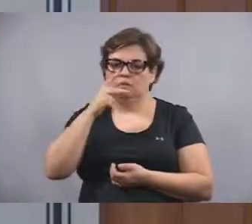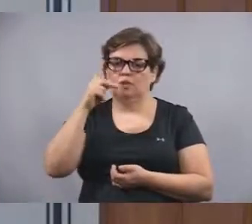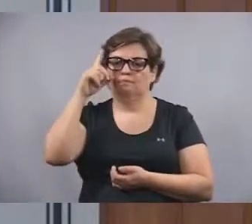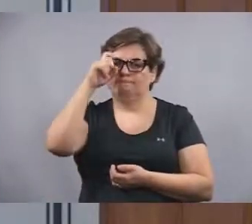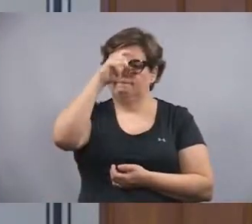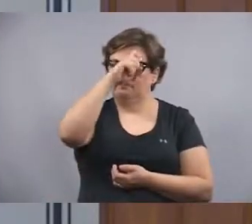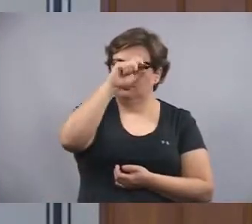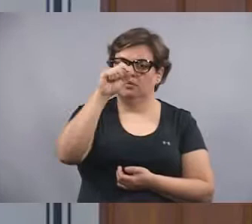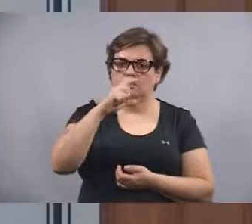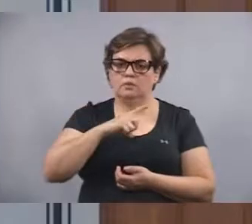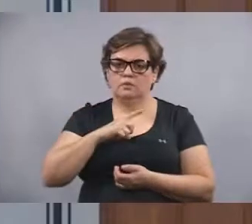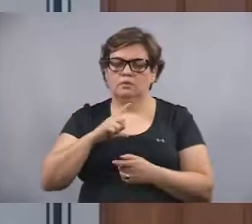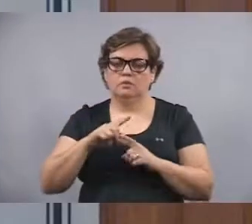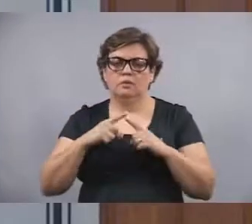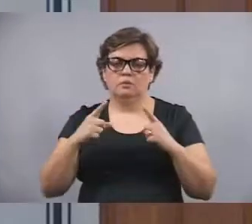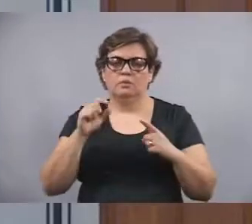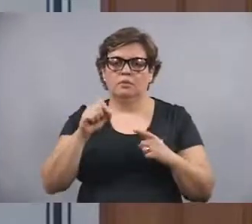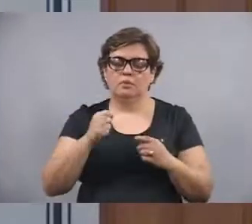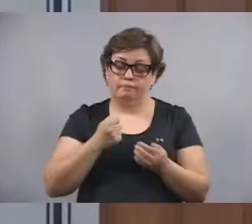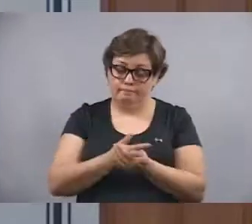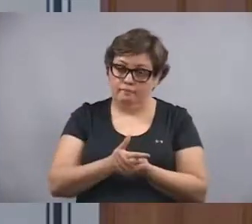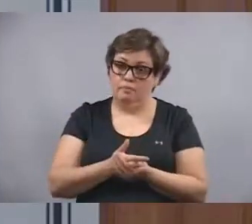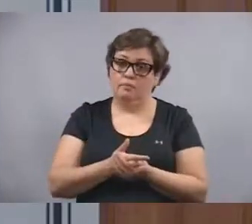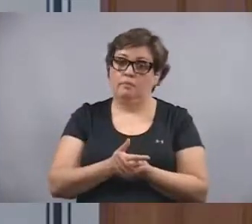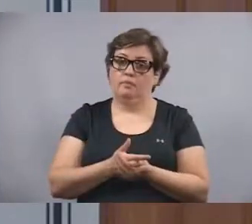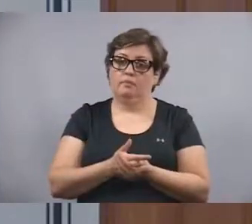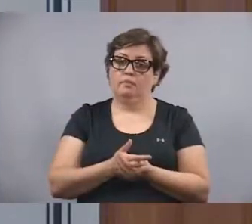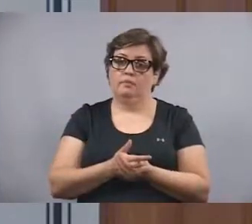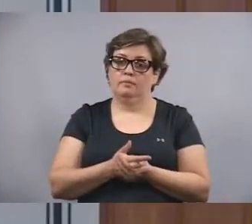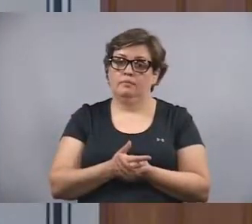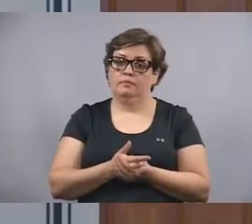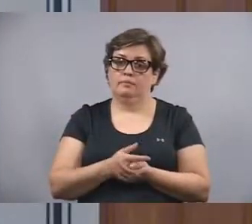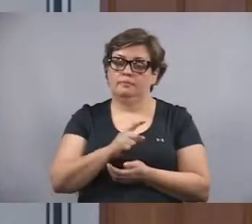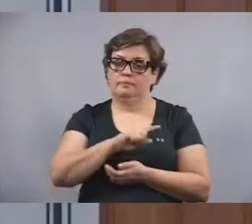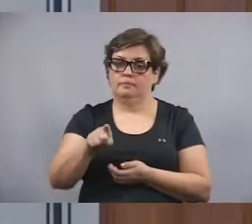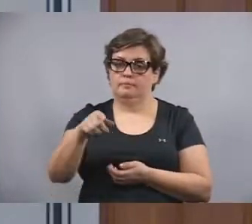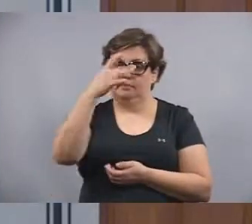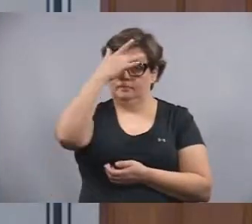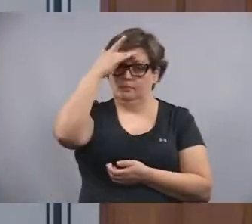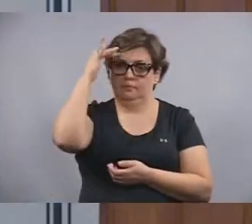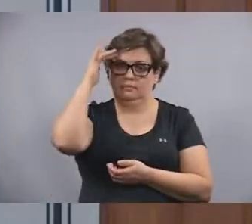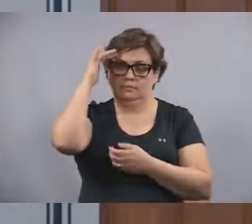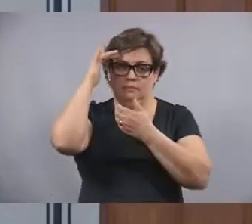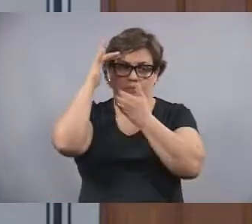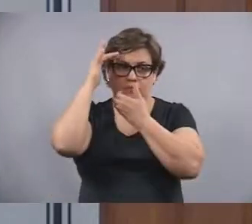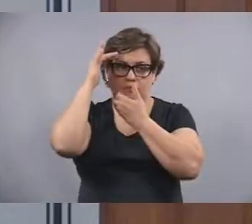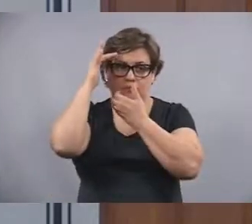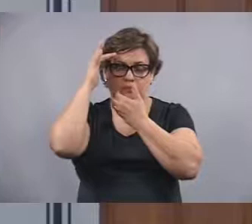que passava, mas que ia estar cumprindo o pagamento. Esses que passaram